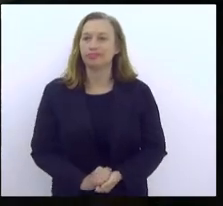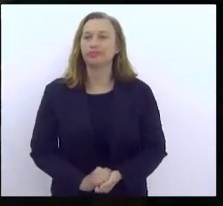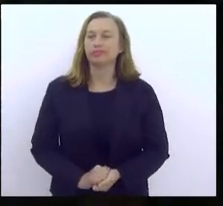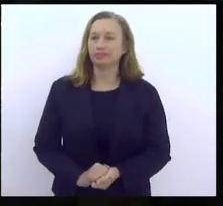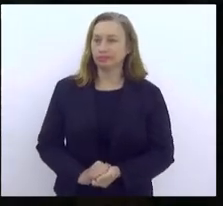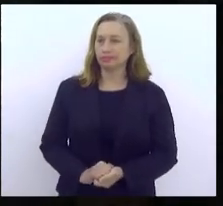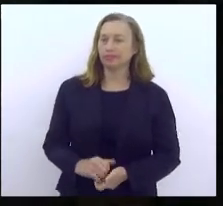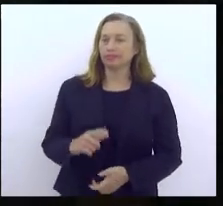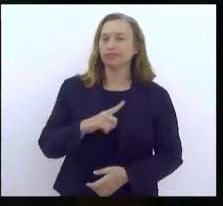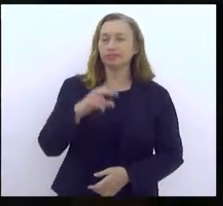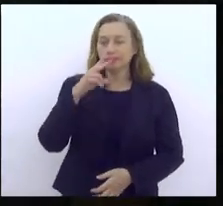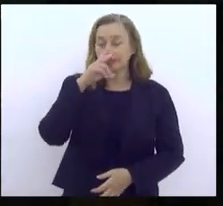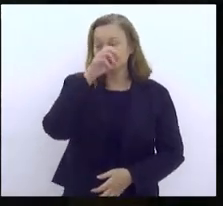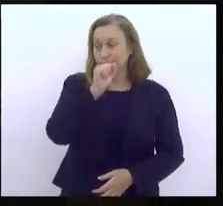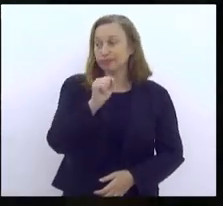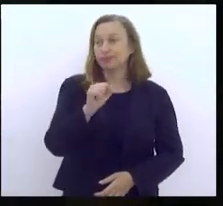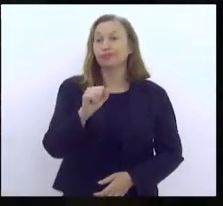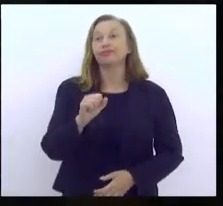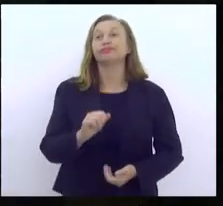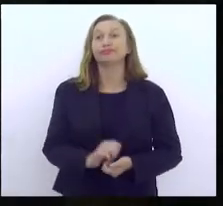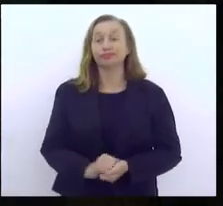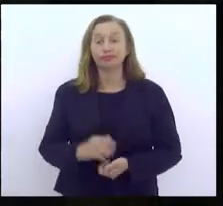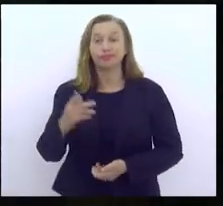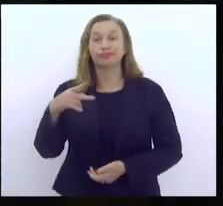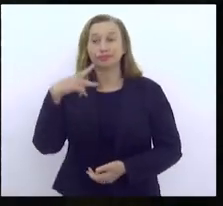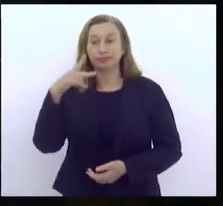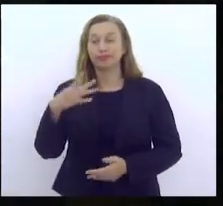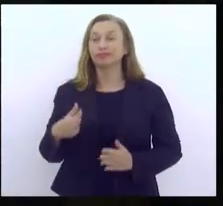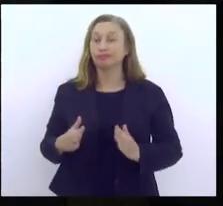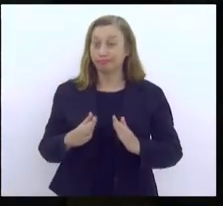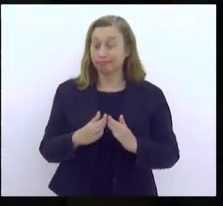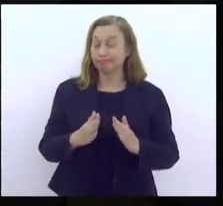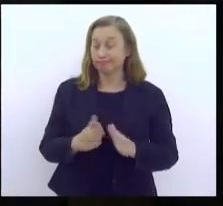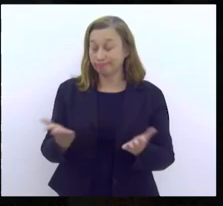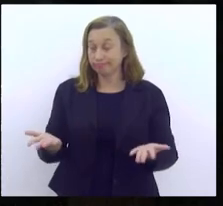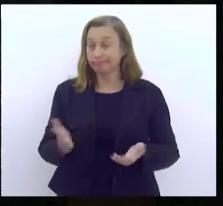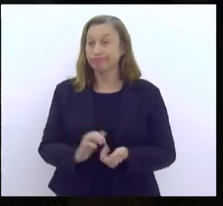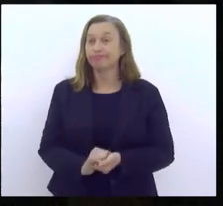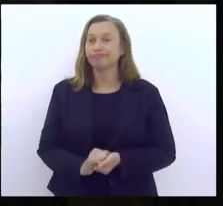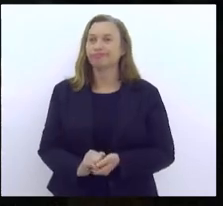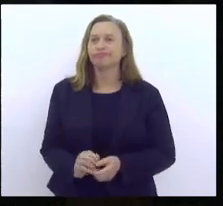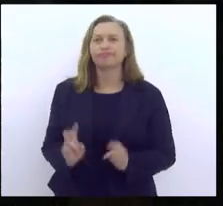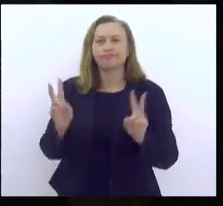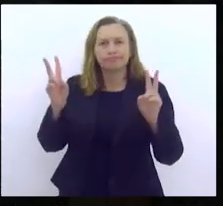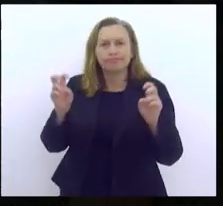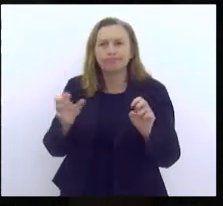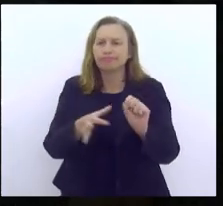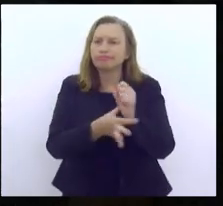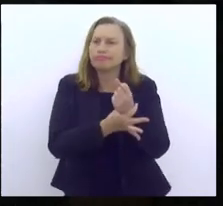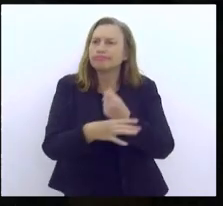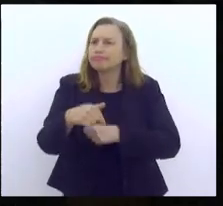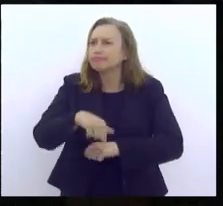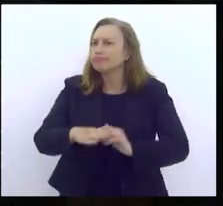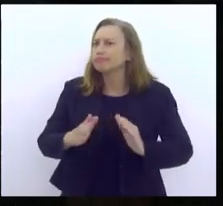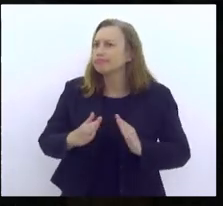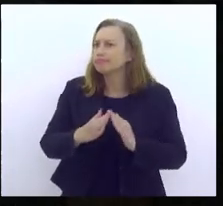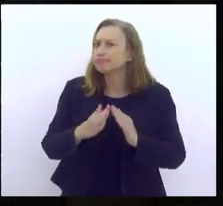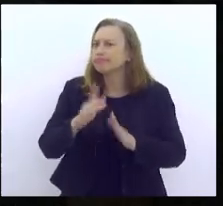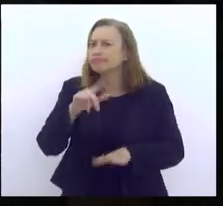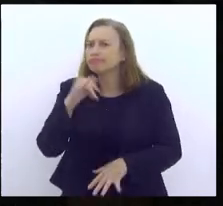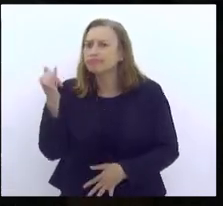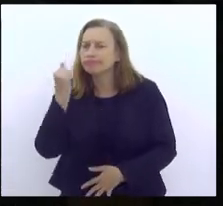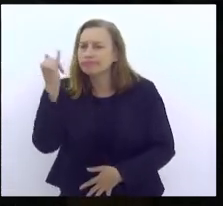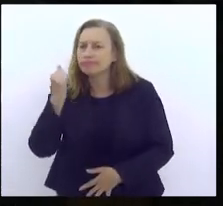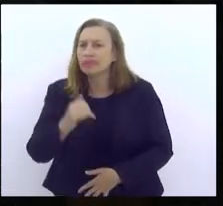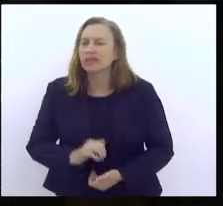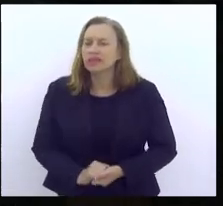tenha força política, no sentido de ter o apoio dessa casa, para enfrentar essa questão da segurança. Que essa casa aqui é importante.